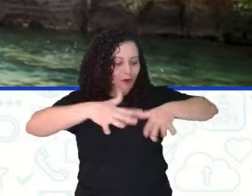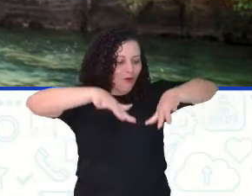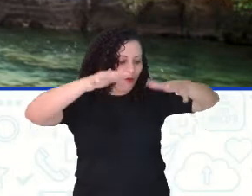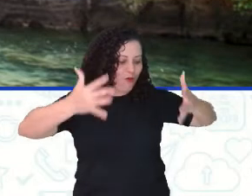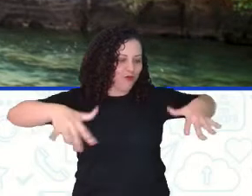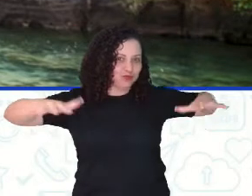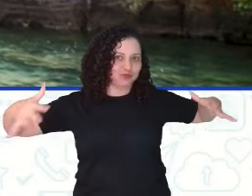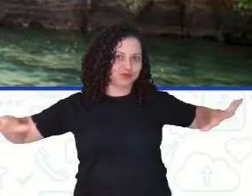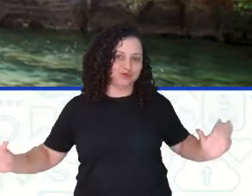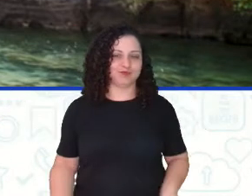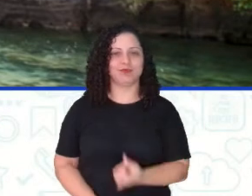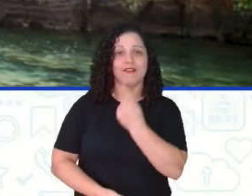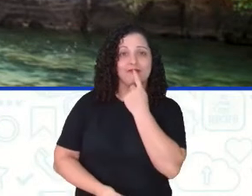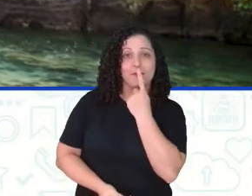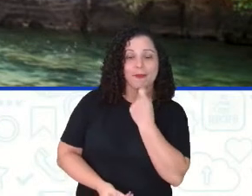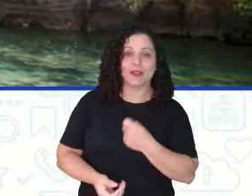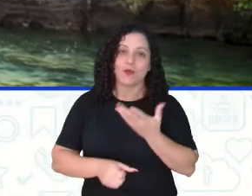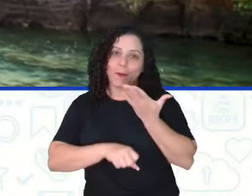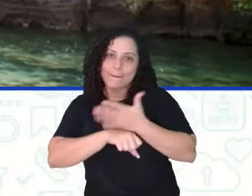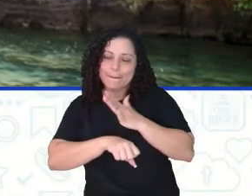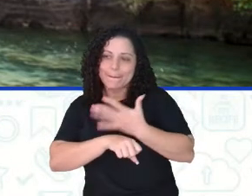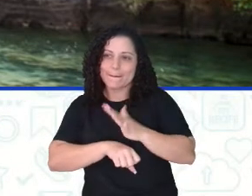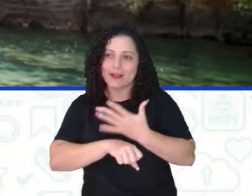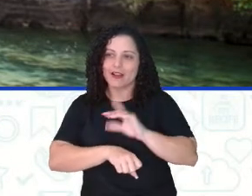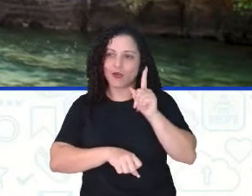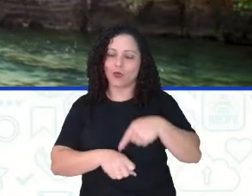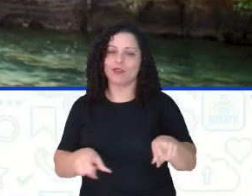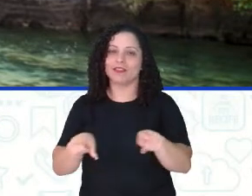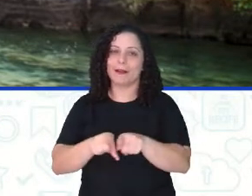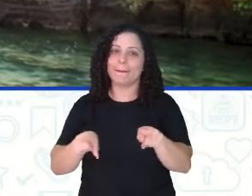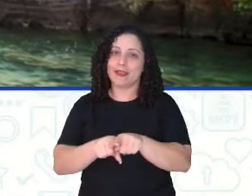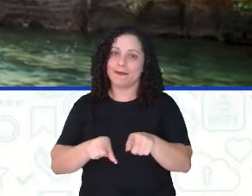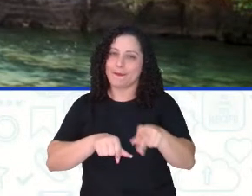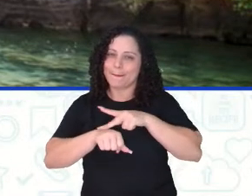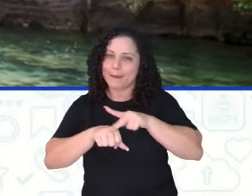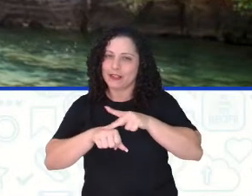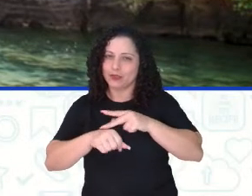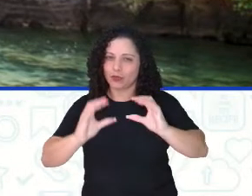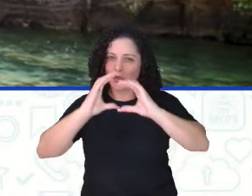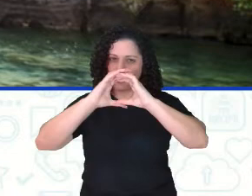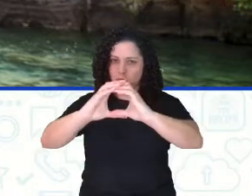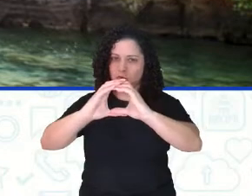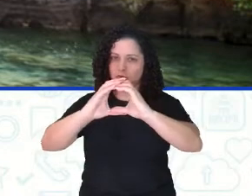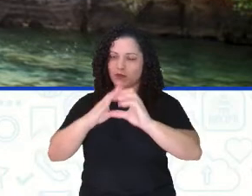está em vermelho, branco e preto, né, em tricolor, é a onda que